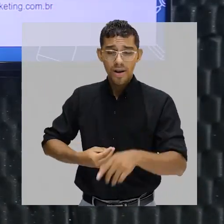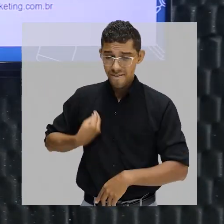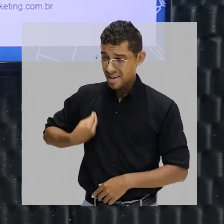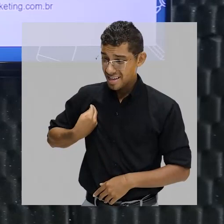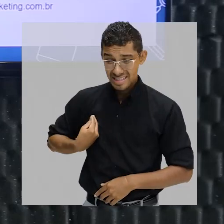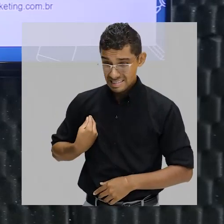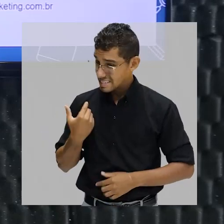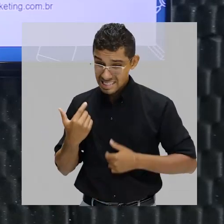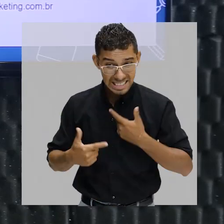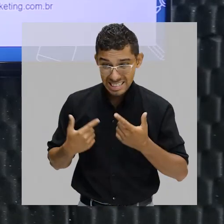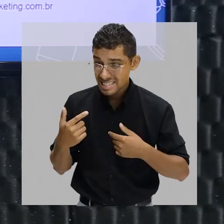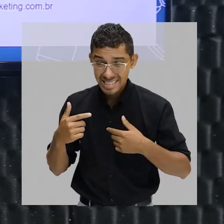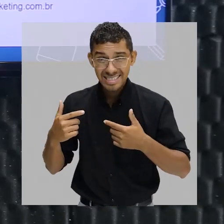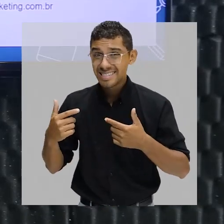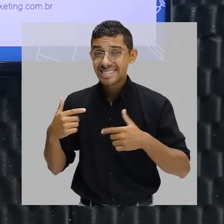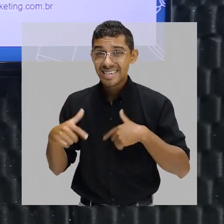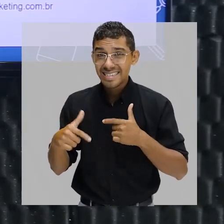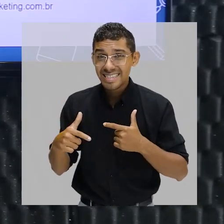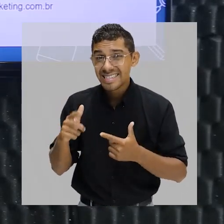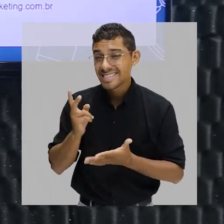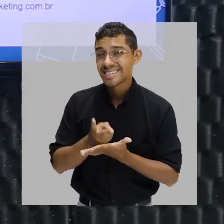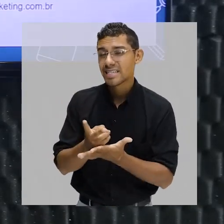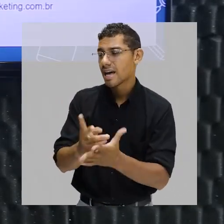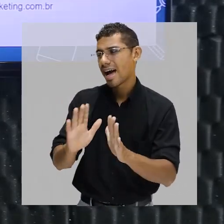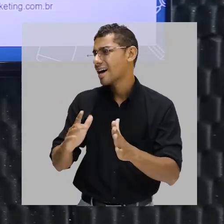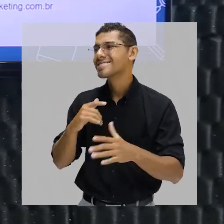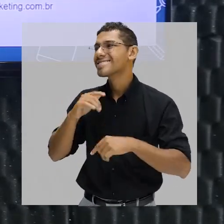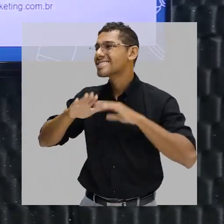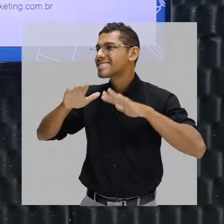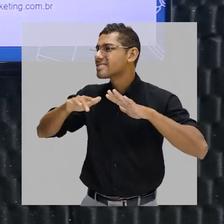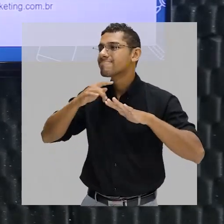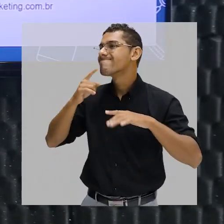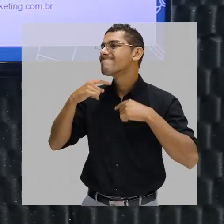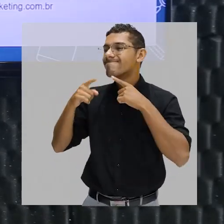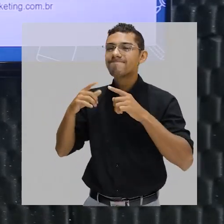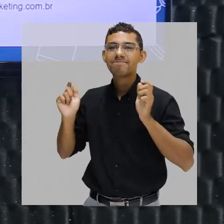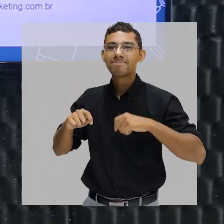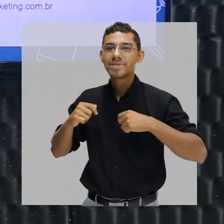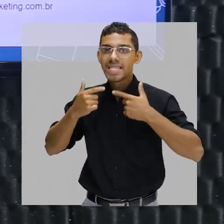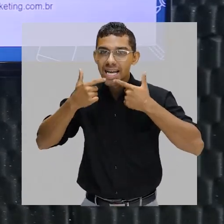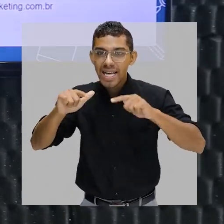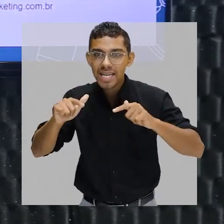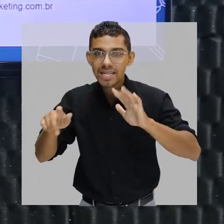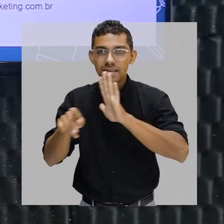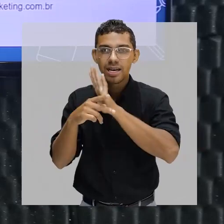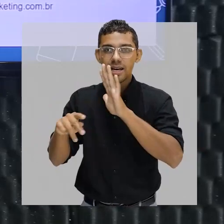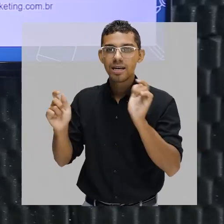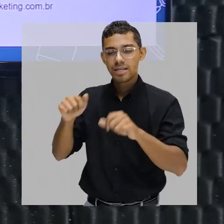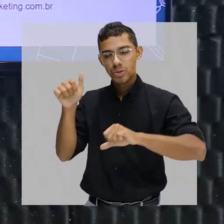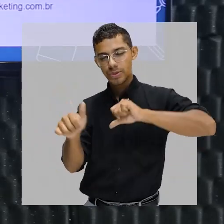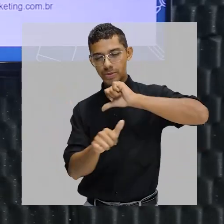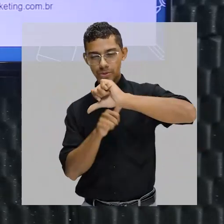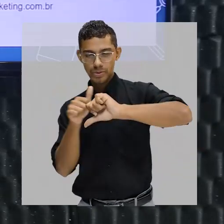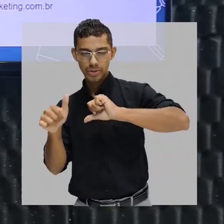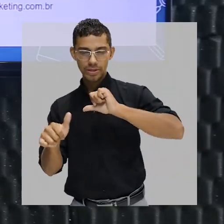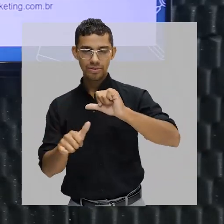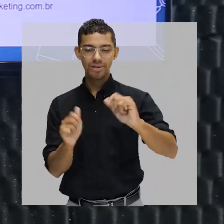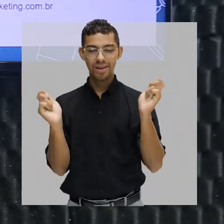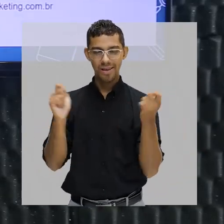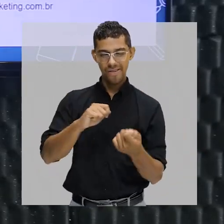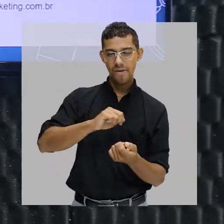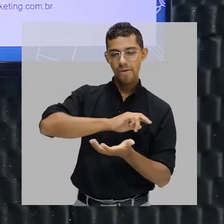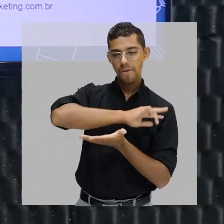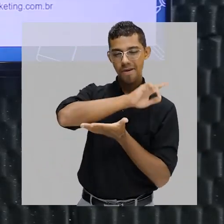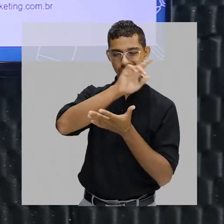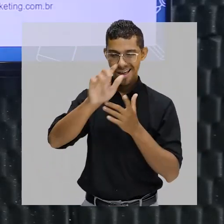então, às vezes se acompanha esse tipo de linguagem aí. Então, que vem mudar, que vem trazer uma